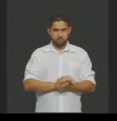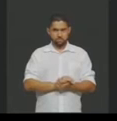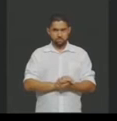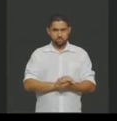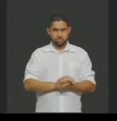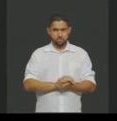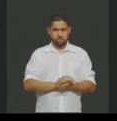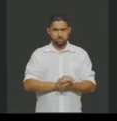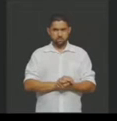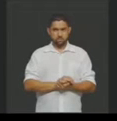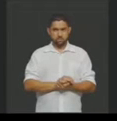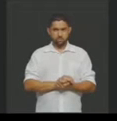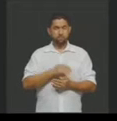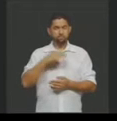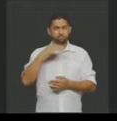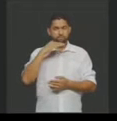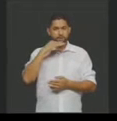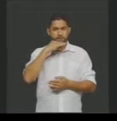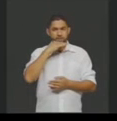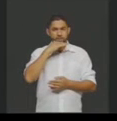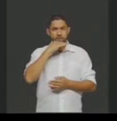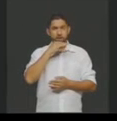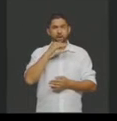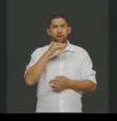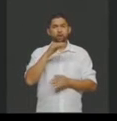Isso aqui tudo é uma ameba. Veja como ela consegue